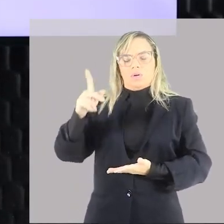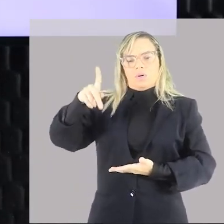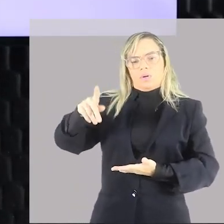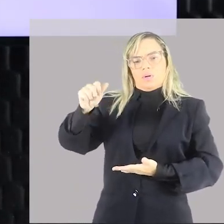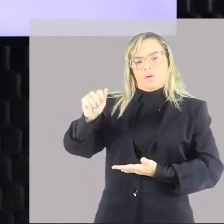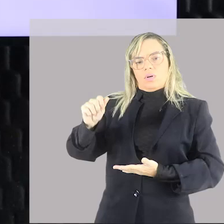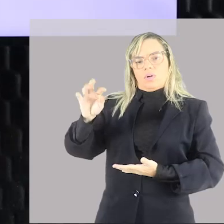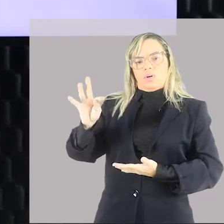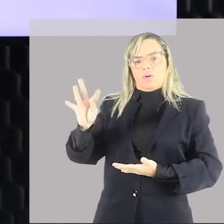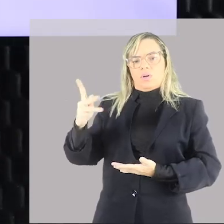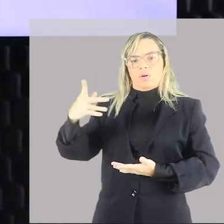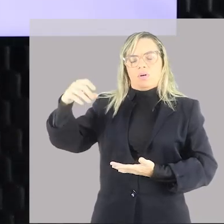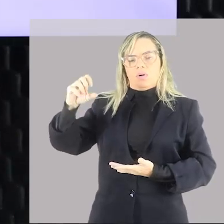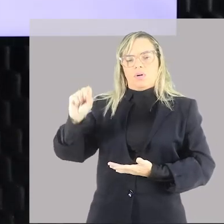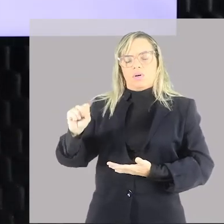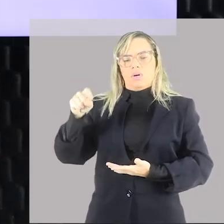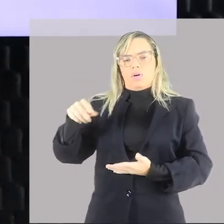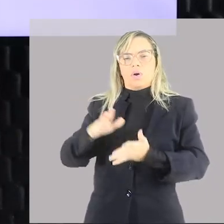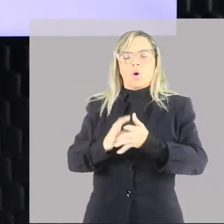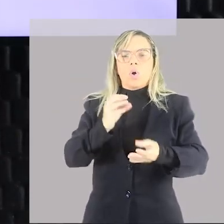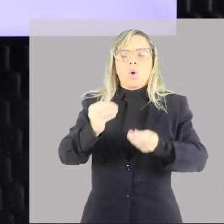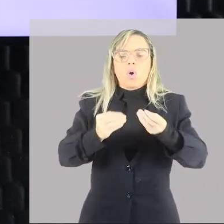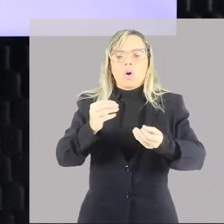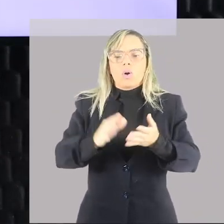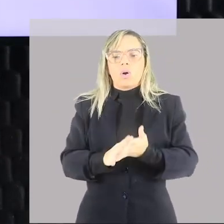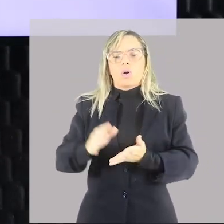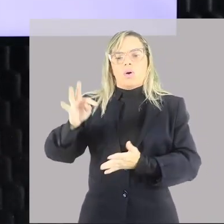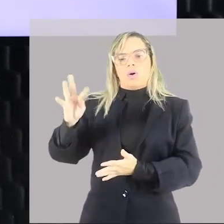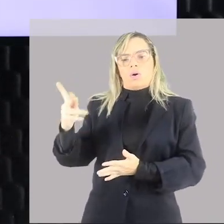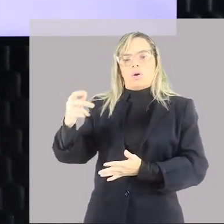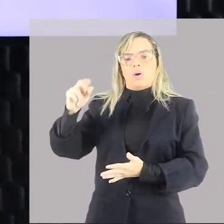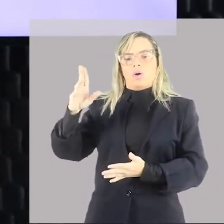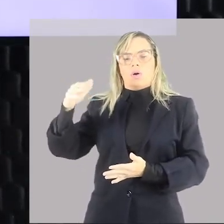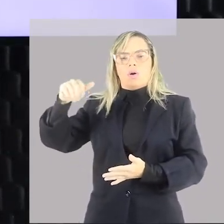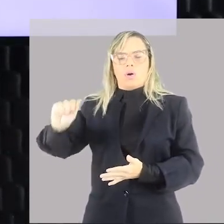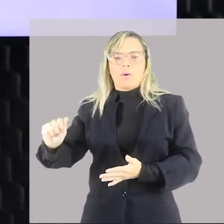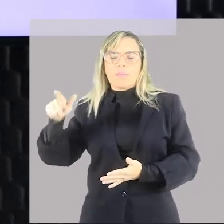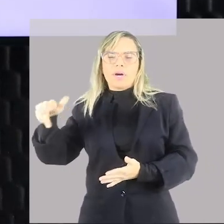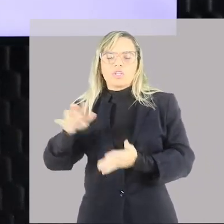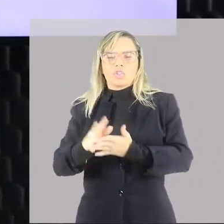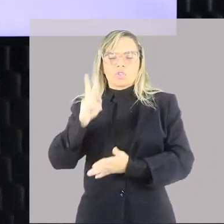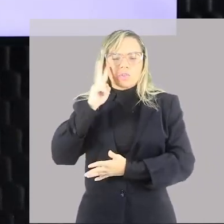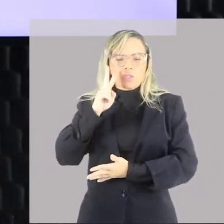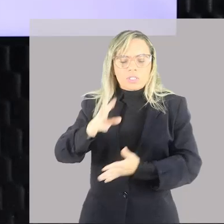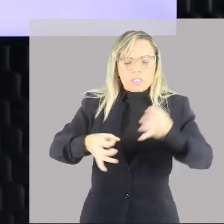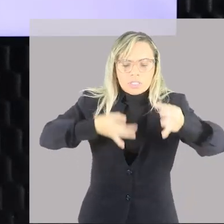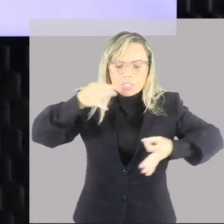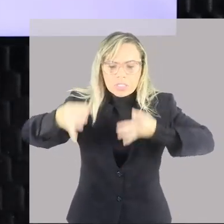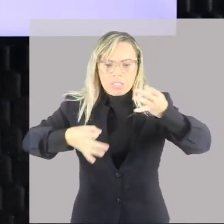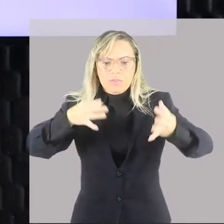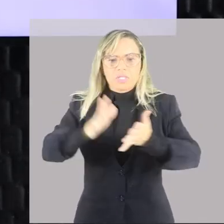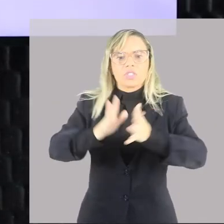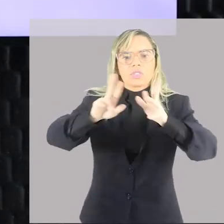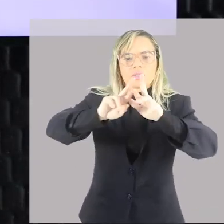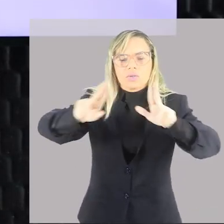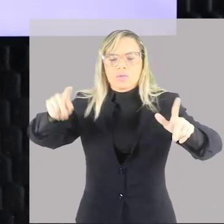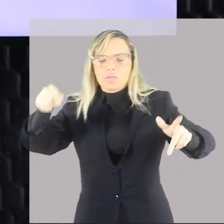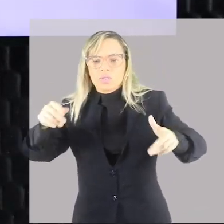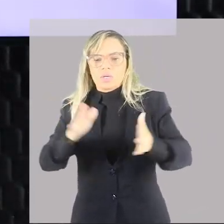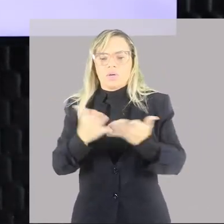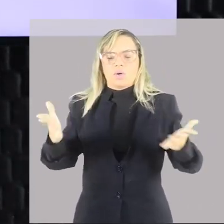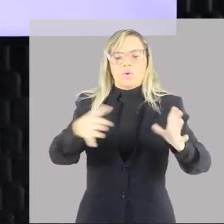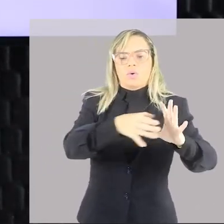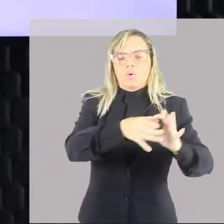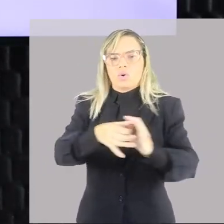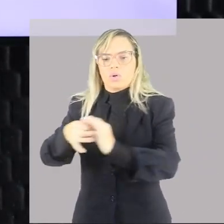forma o talma, aquela forma de você enxergar diferente, de você tratar de uma forma diferente as